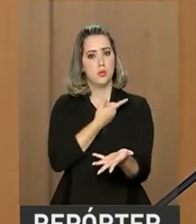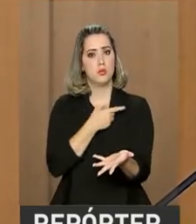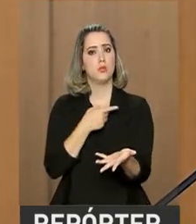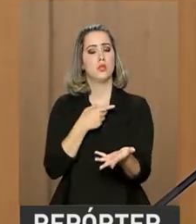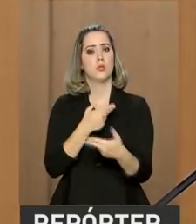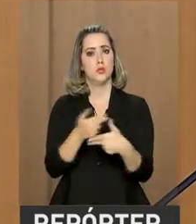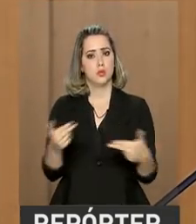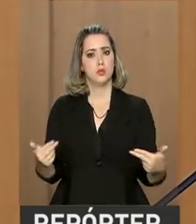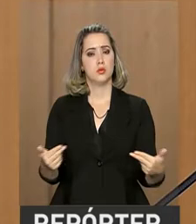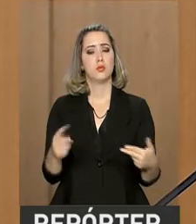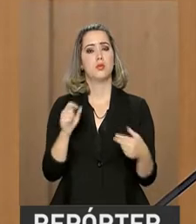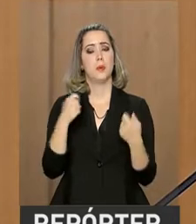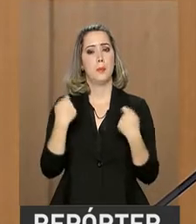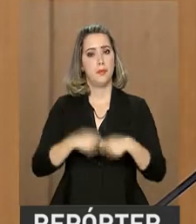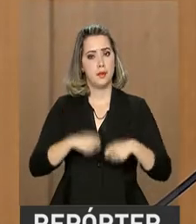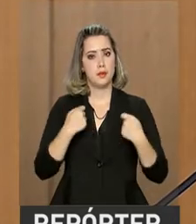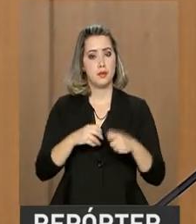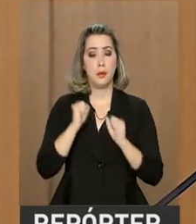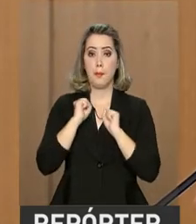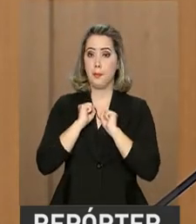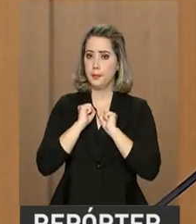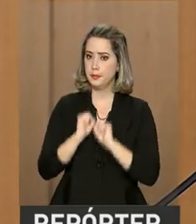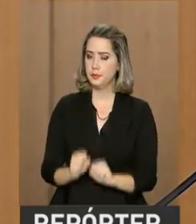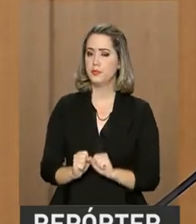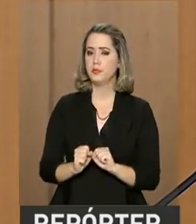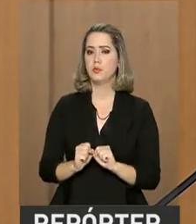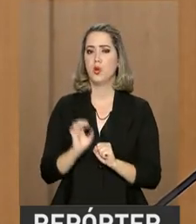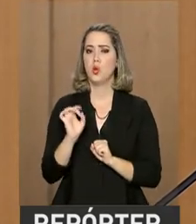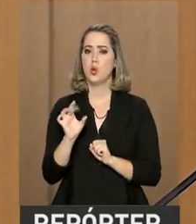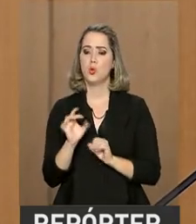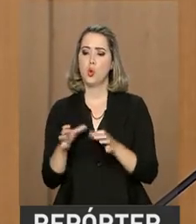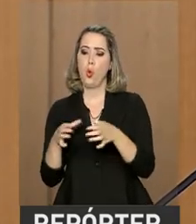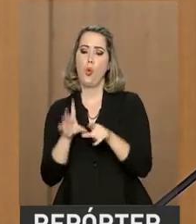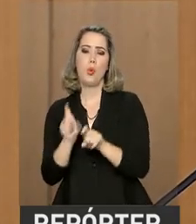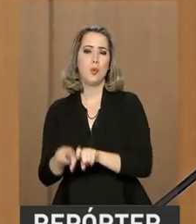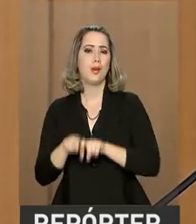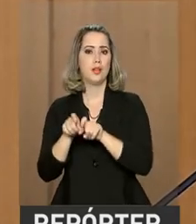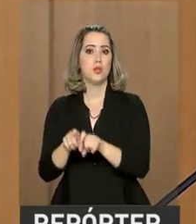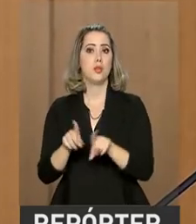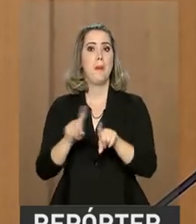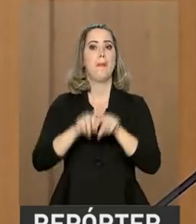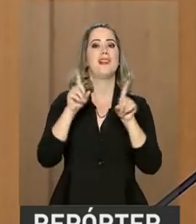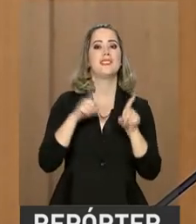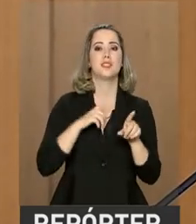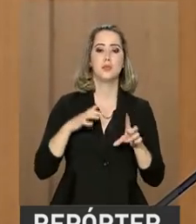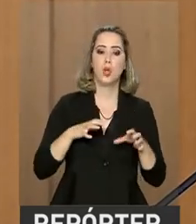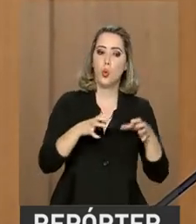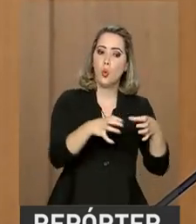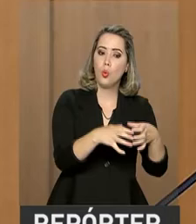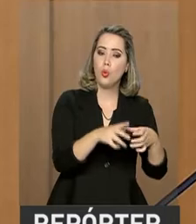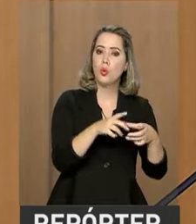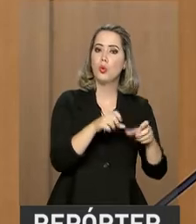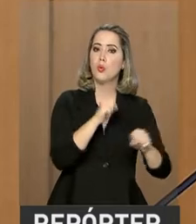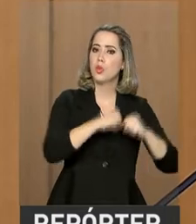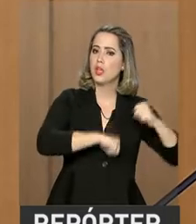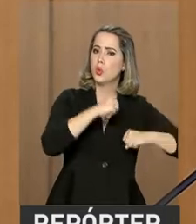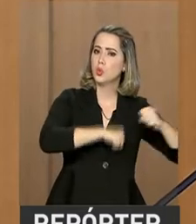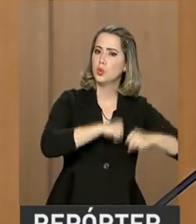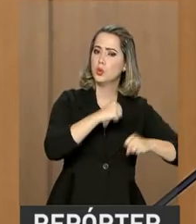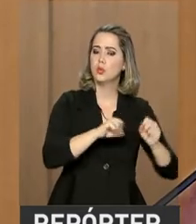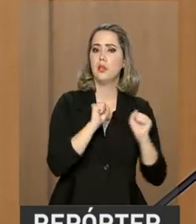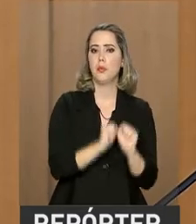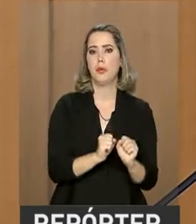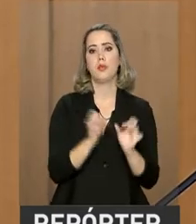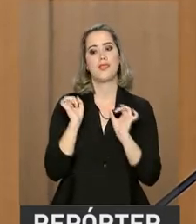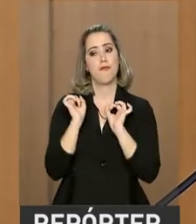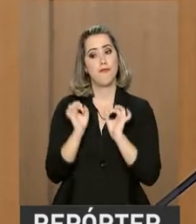produtos ele precisa permitir que não só o agronegócio mas como a nossa indústria possa ter uma estrutura logística